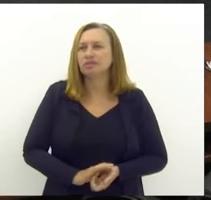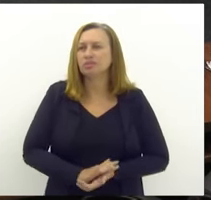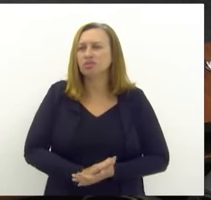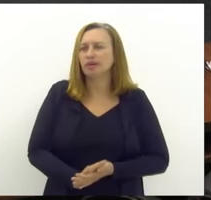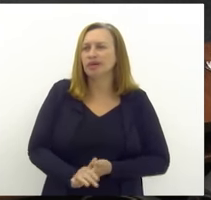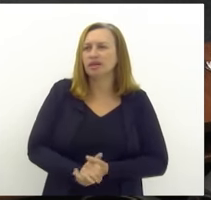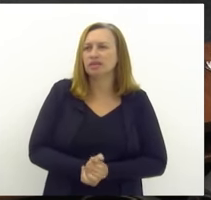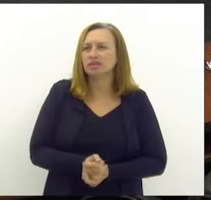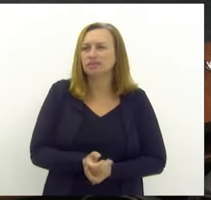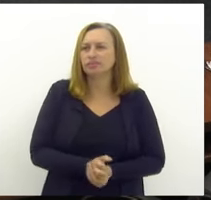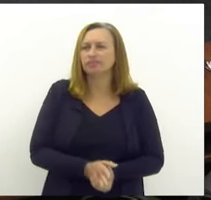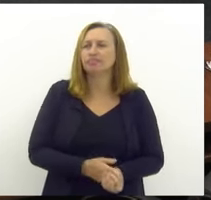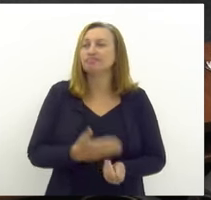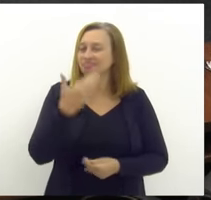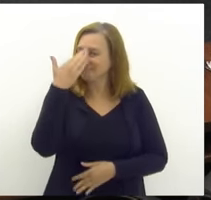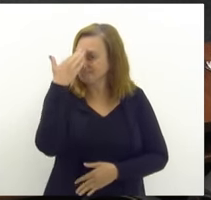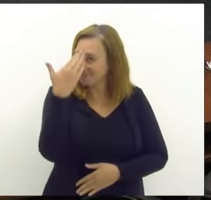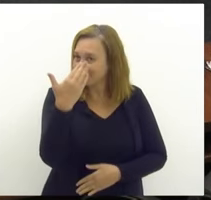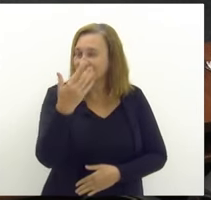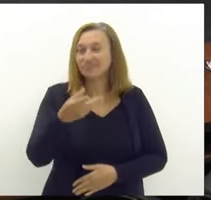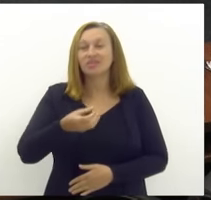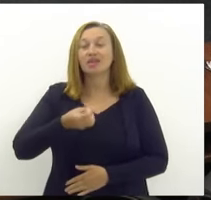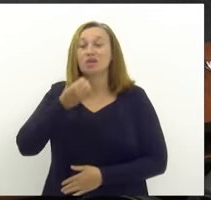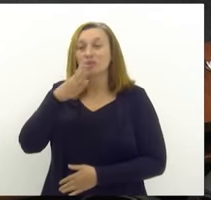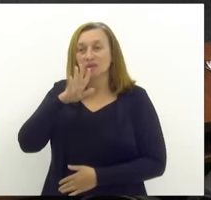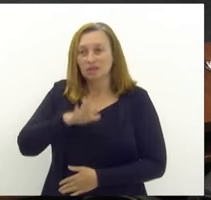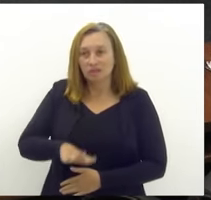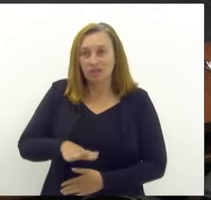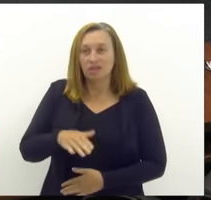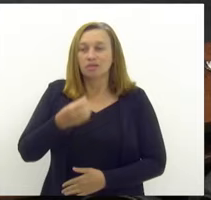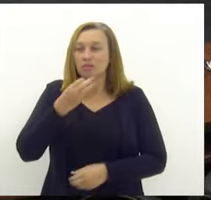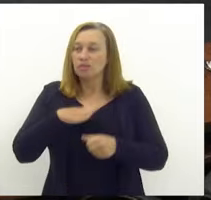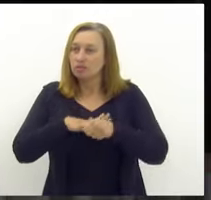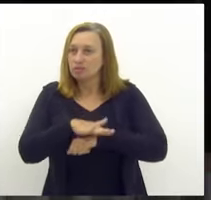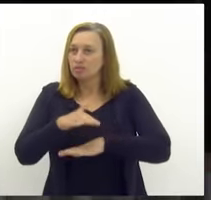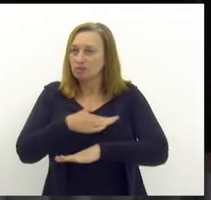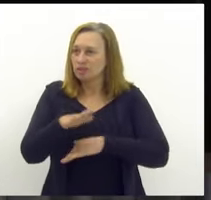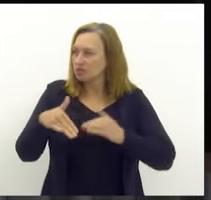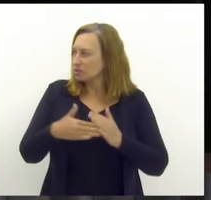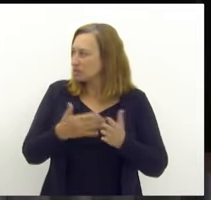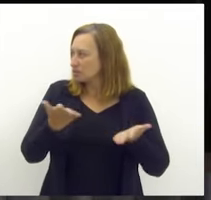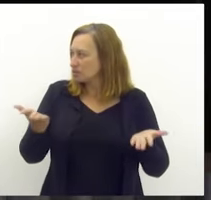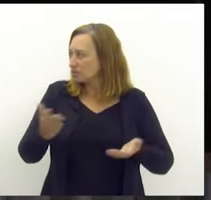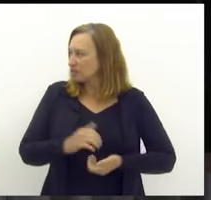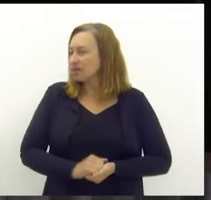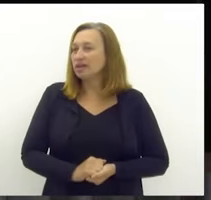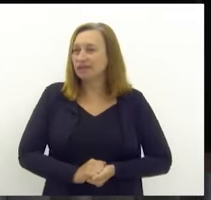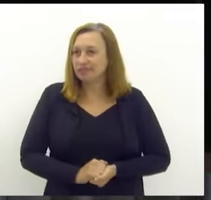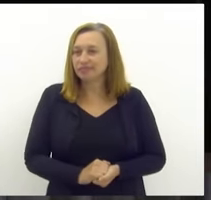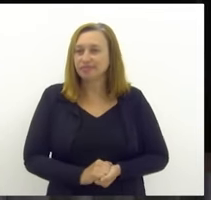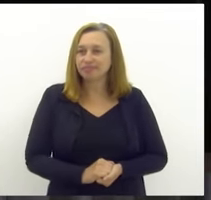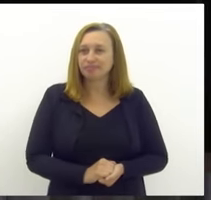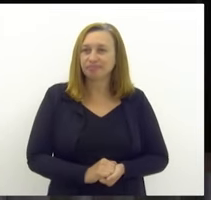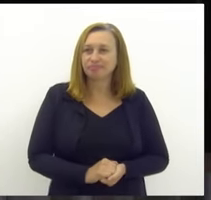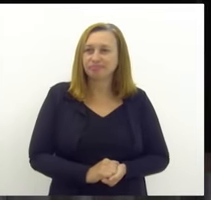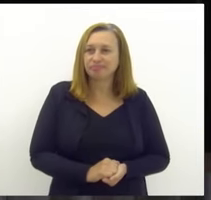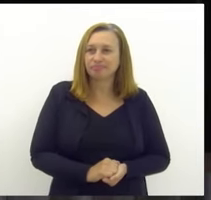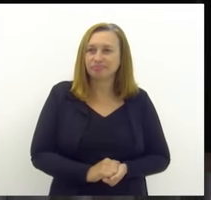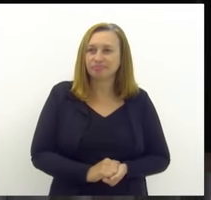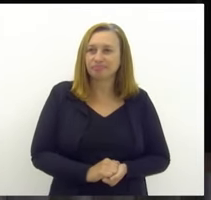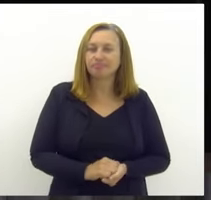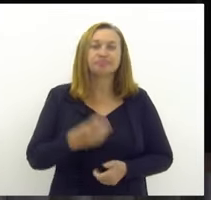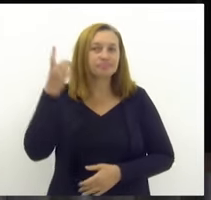Lucinha em primeiro lugar boa tarde boa noite para todos os deputad estão na casa assessoria que tá no plenário os